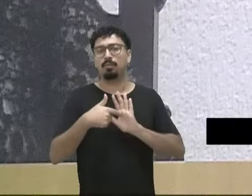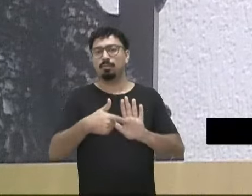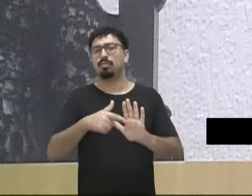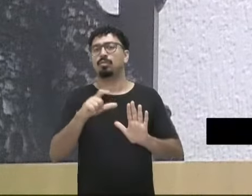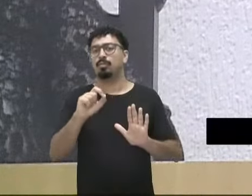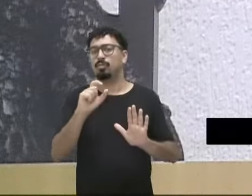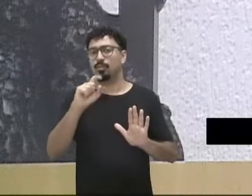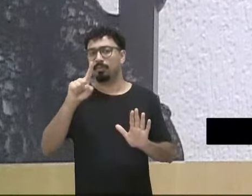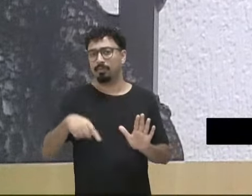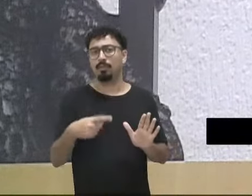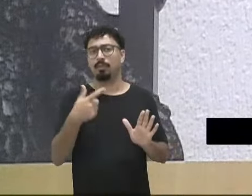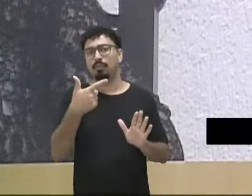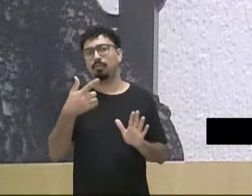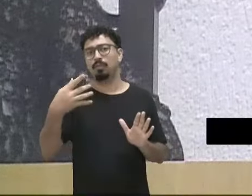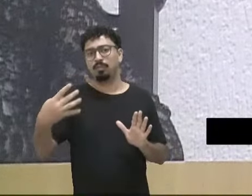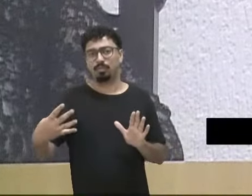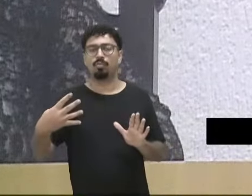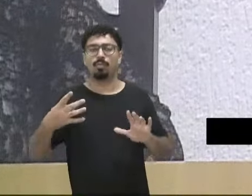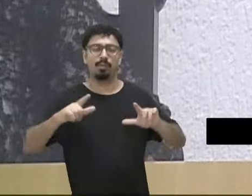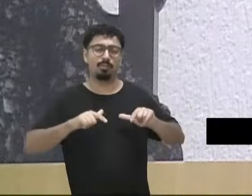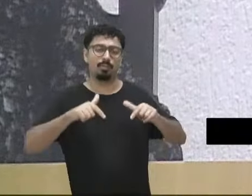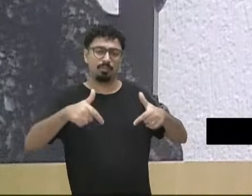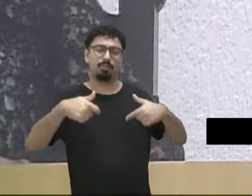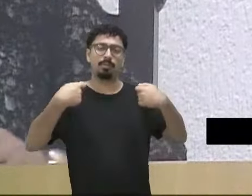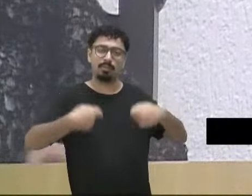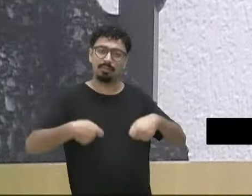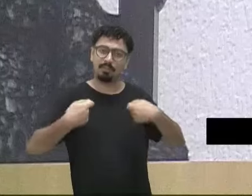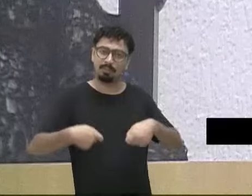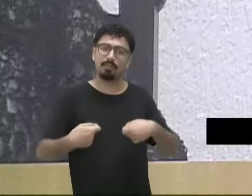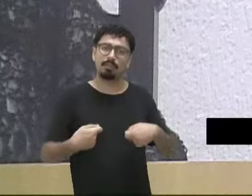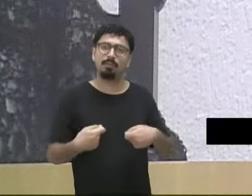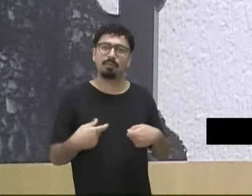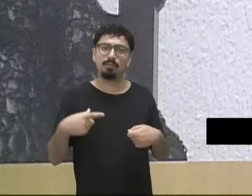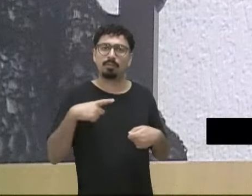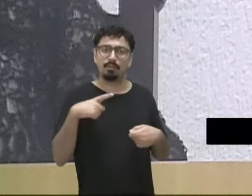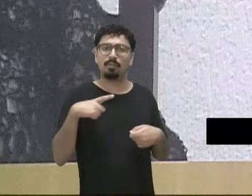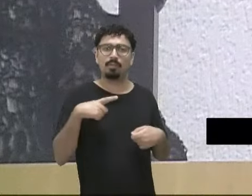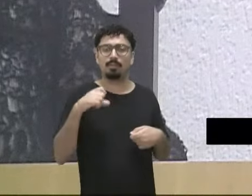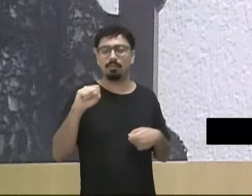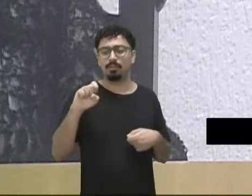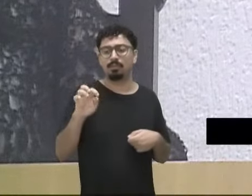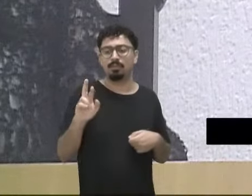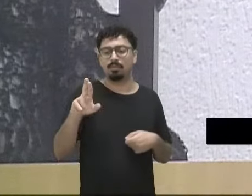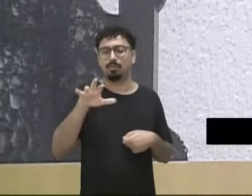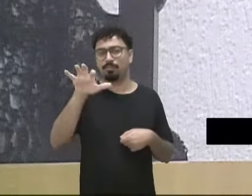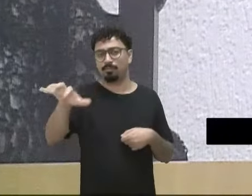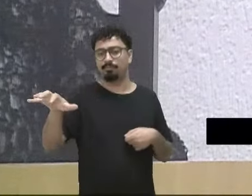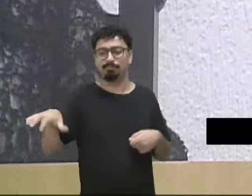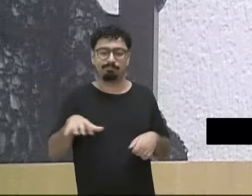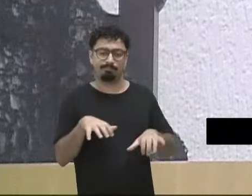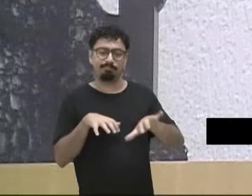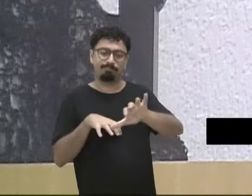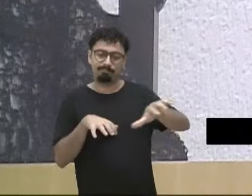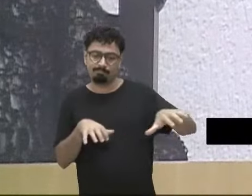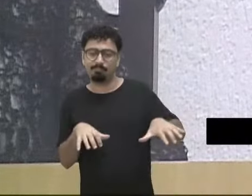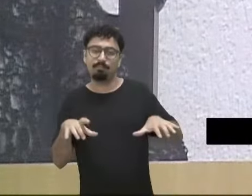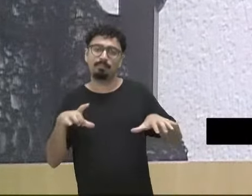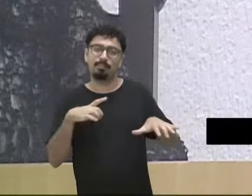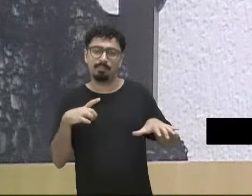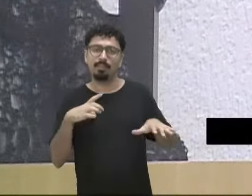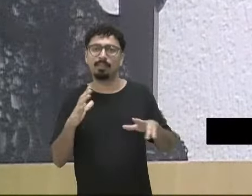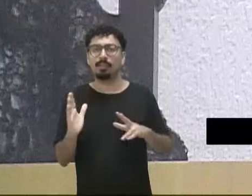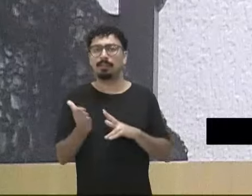seriam as 24 ações, dividimos por setores, e os servidores, em cada